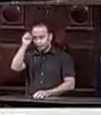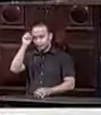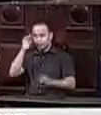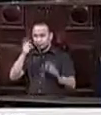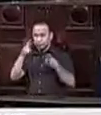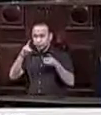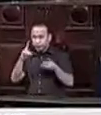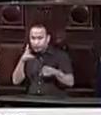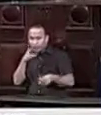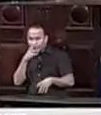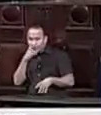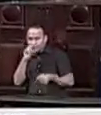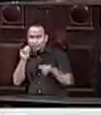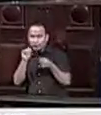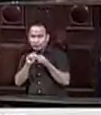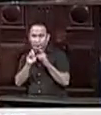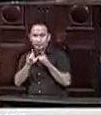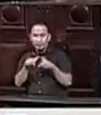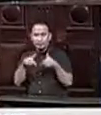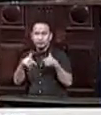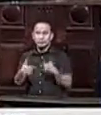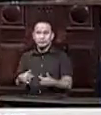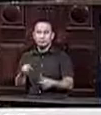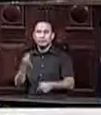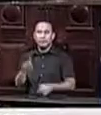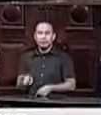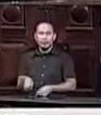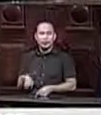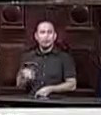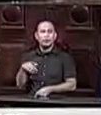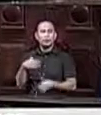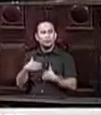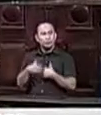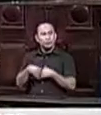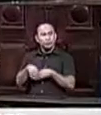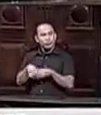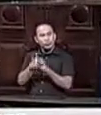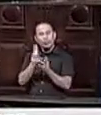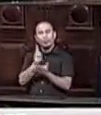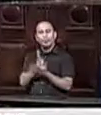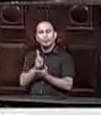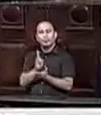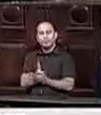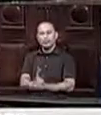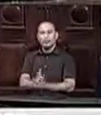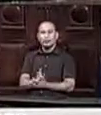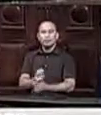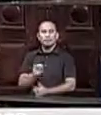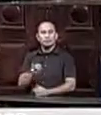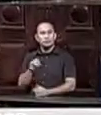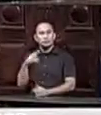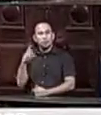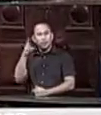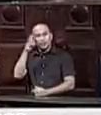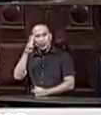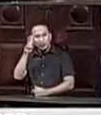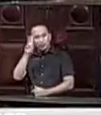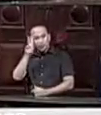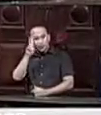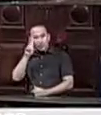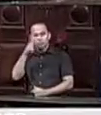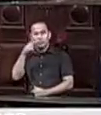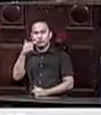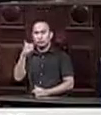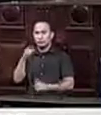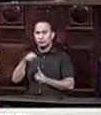foi feito o dever de casa, o cruel dever de casa, e continuamos na mesma. E se nós lembrarmos que há quase 2